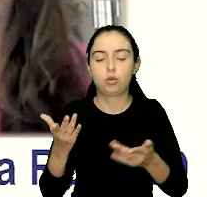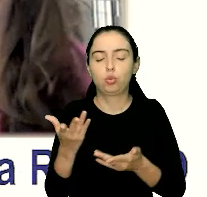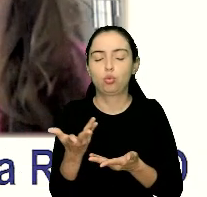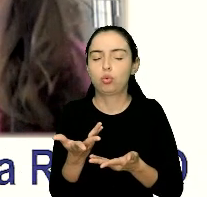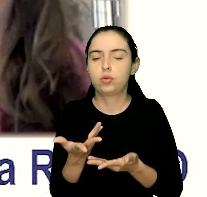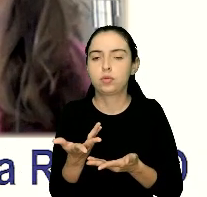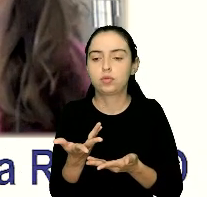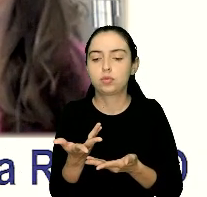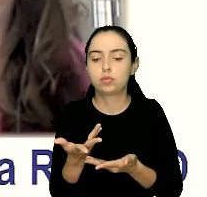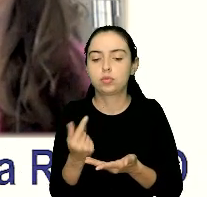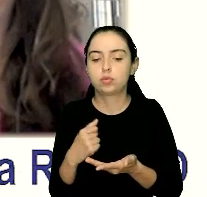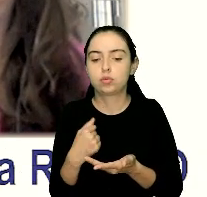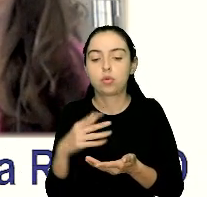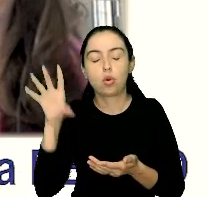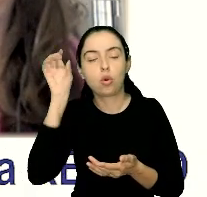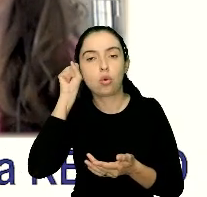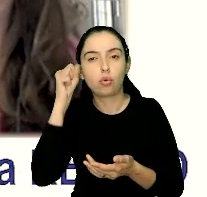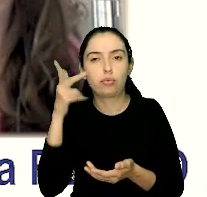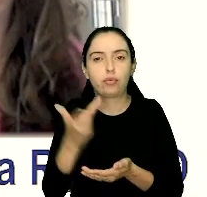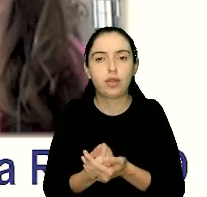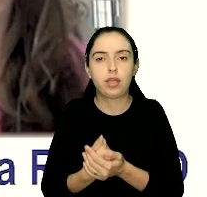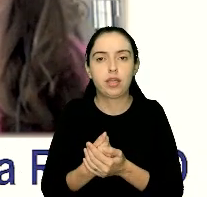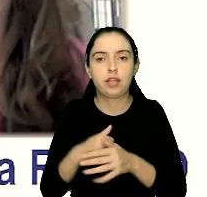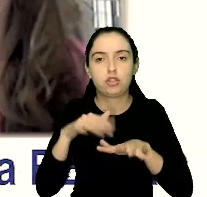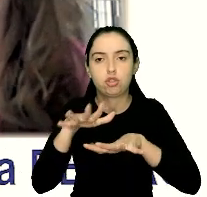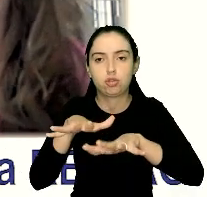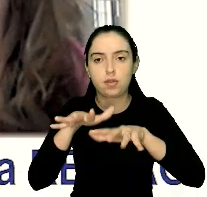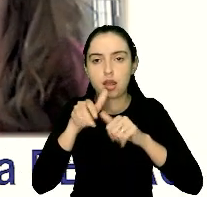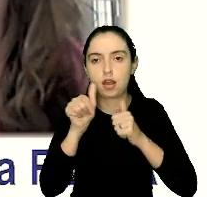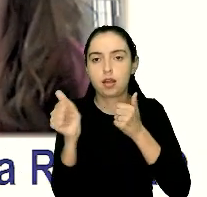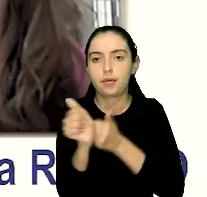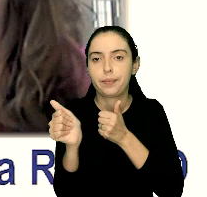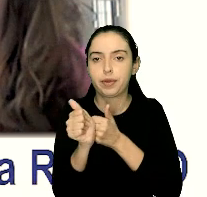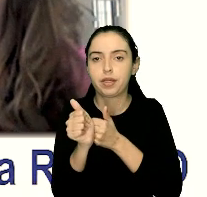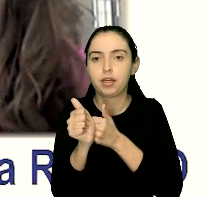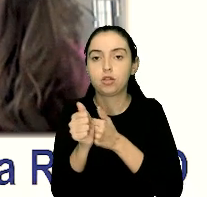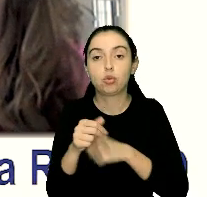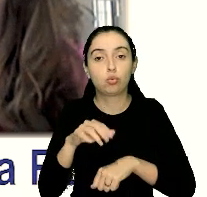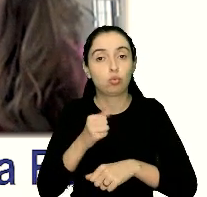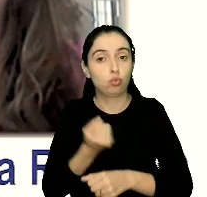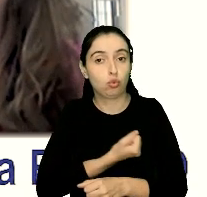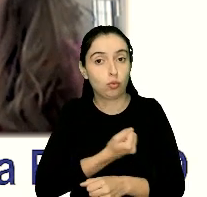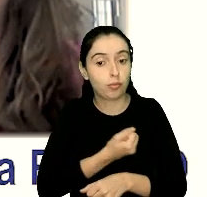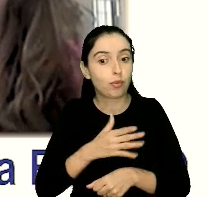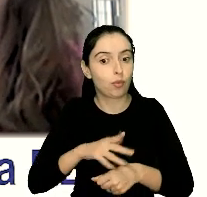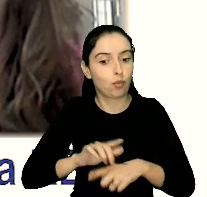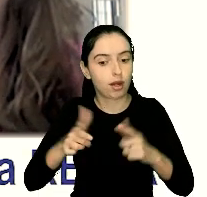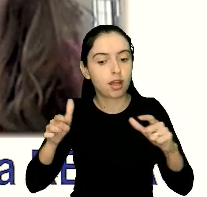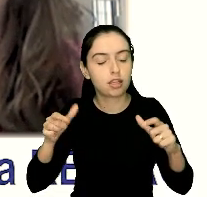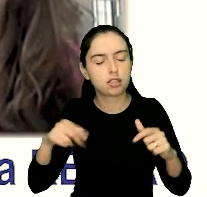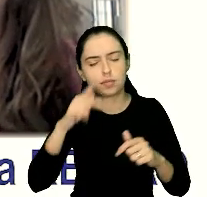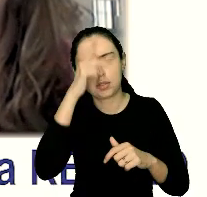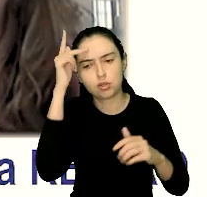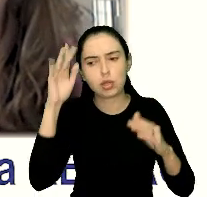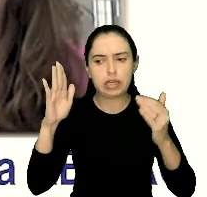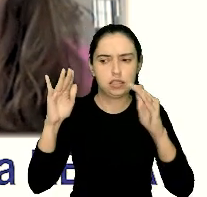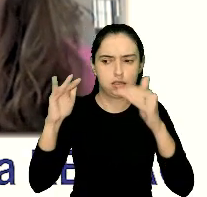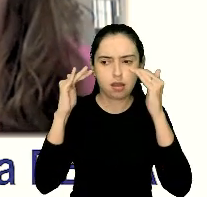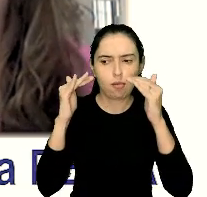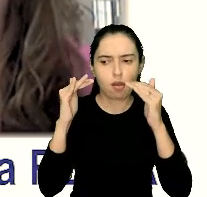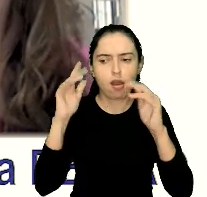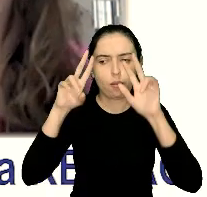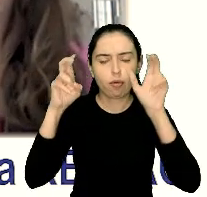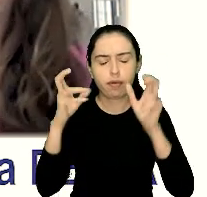ouvintes, estamos sendo acompanhados por um número grande de pessoas que estão se interessando por esse tema, e